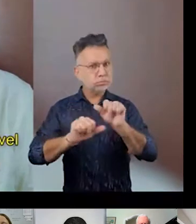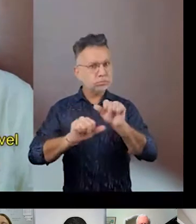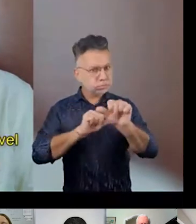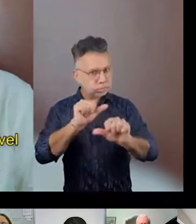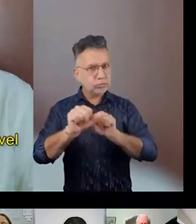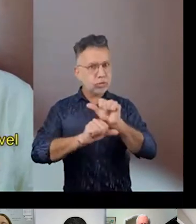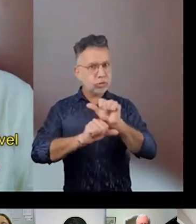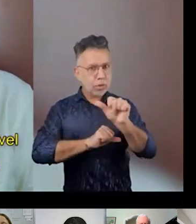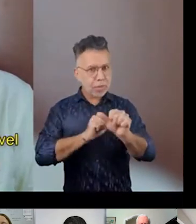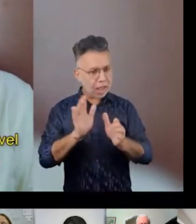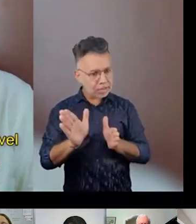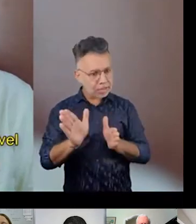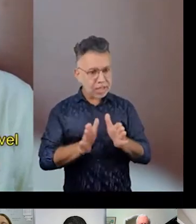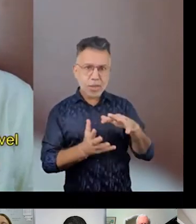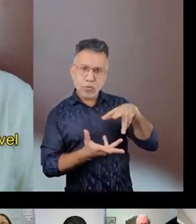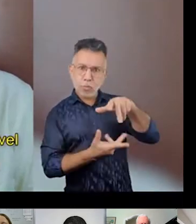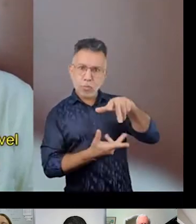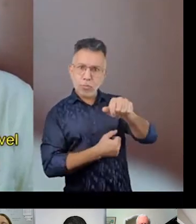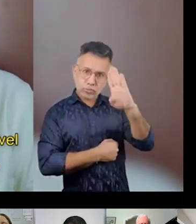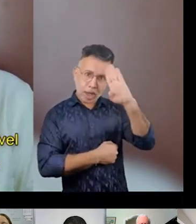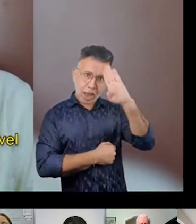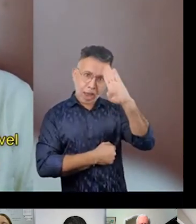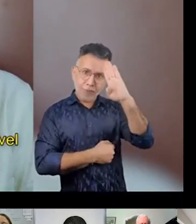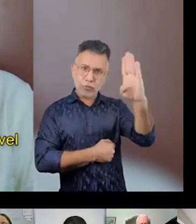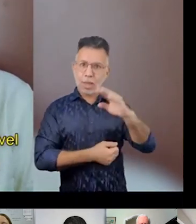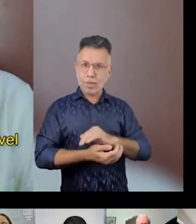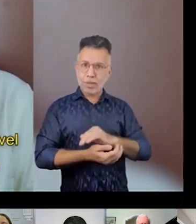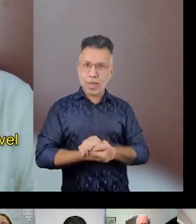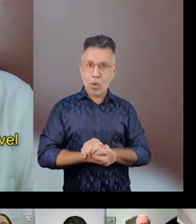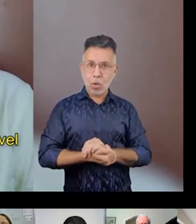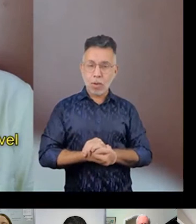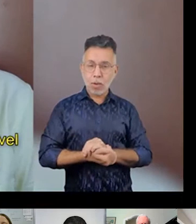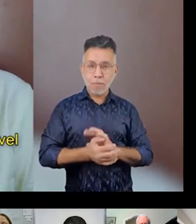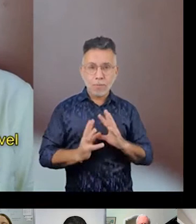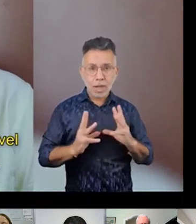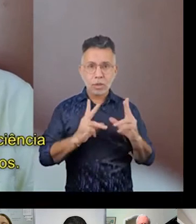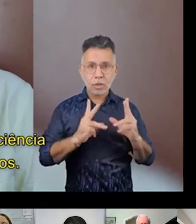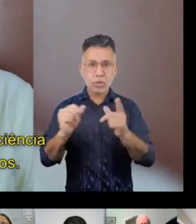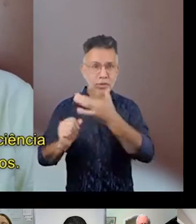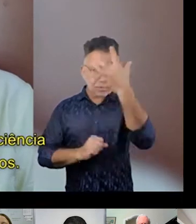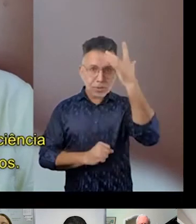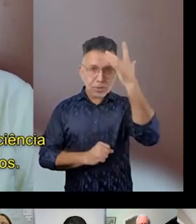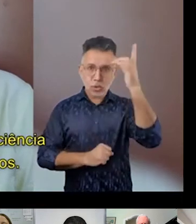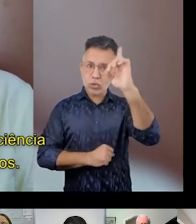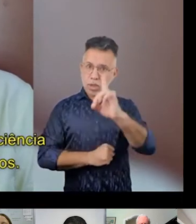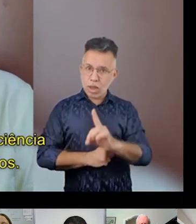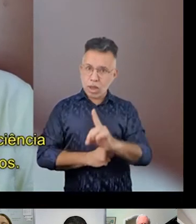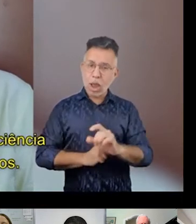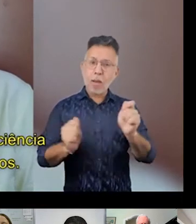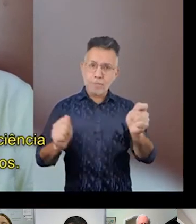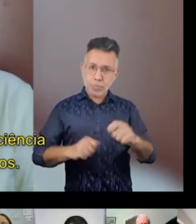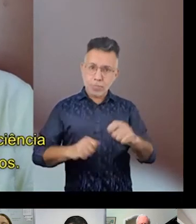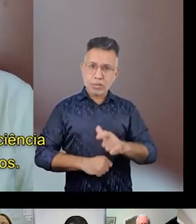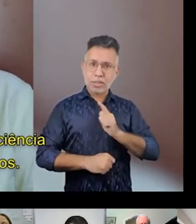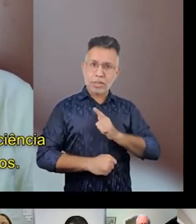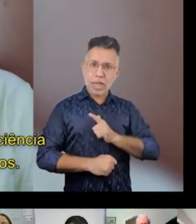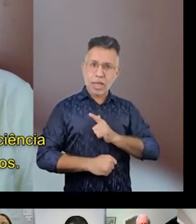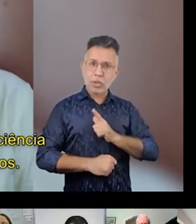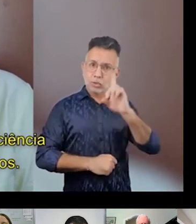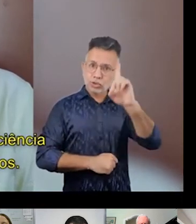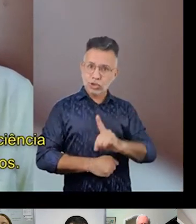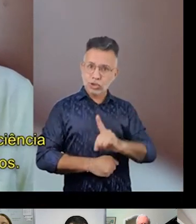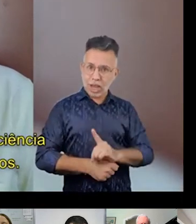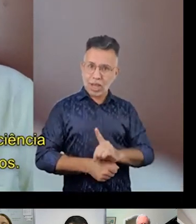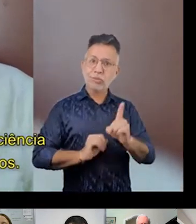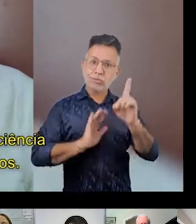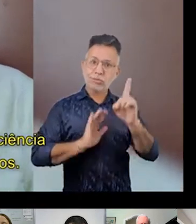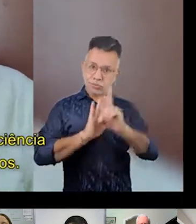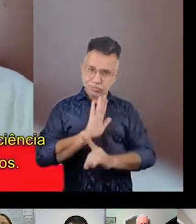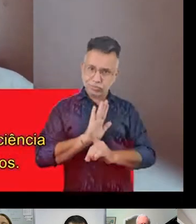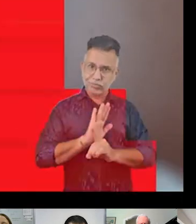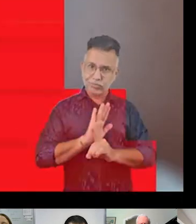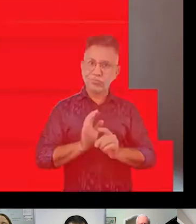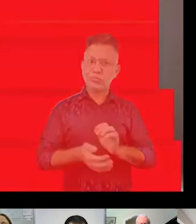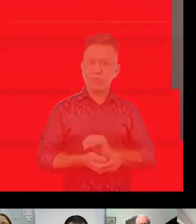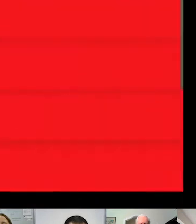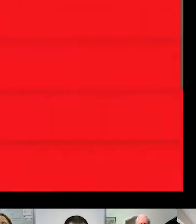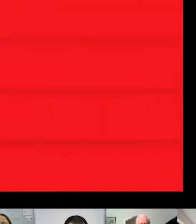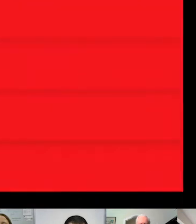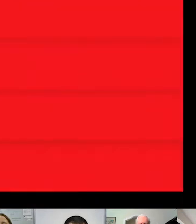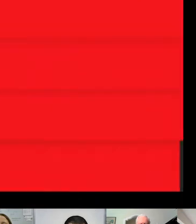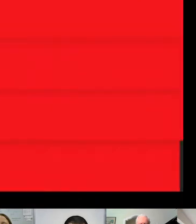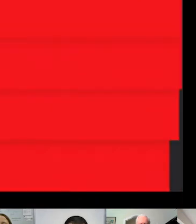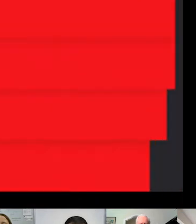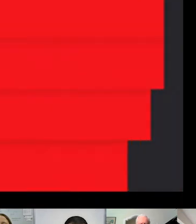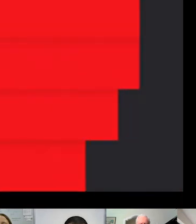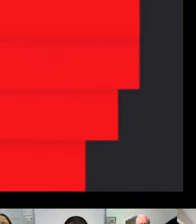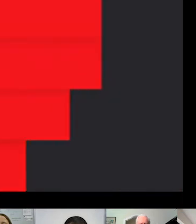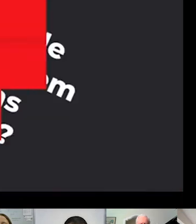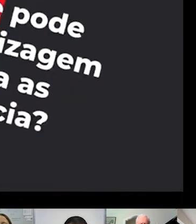acessibilidade, ou a questão de tornar acessível o mundo, ele é fundamental para que as pessoas com deficiência possam exercer seus direitos. Como